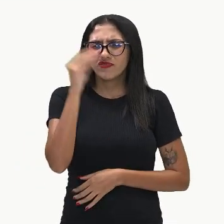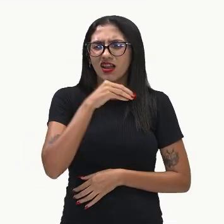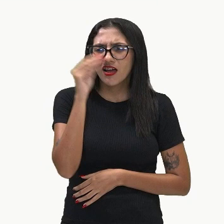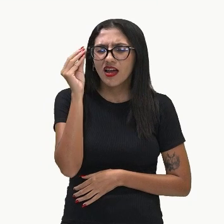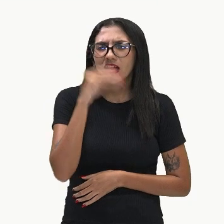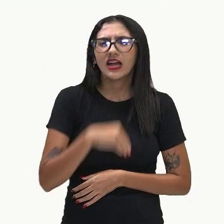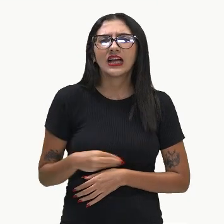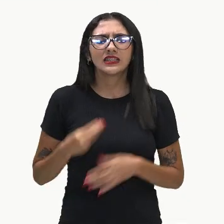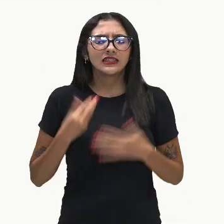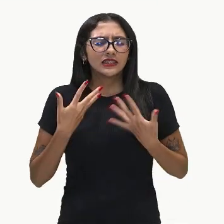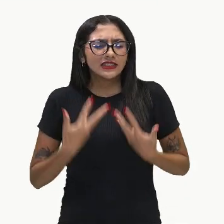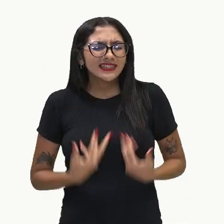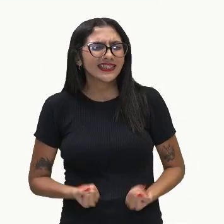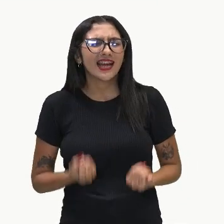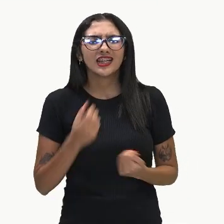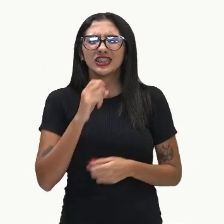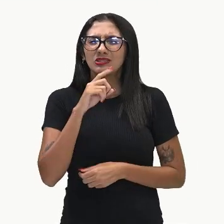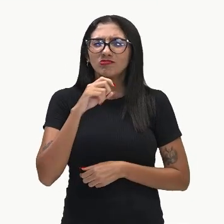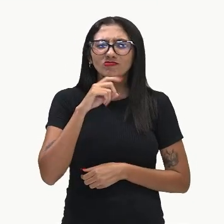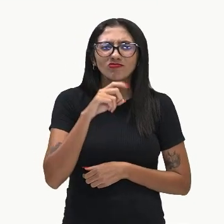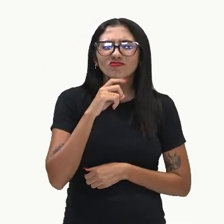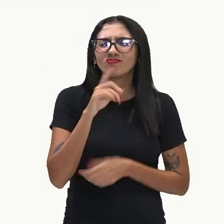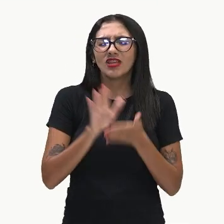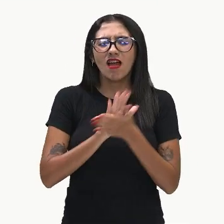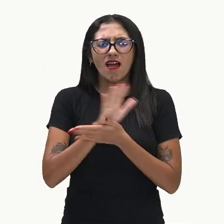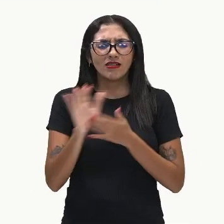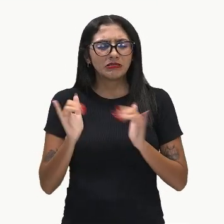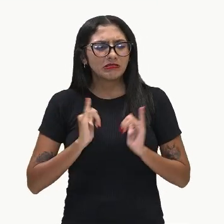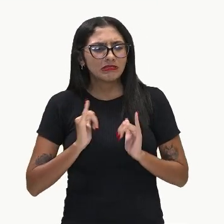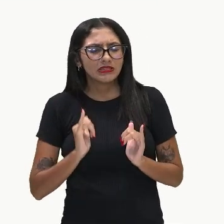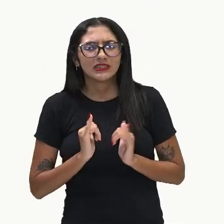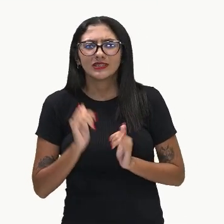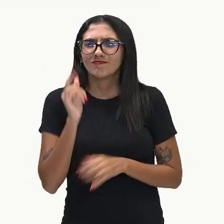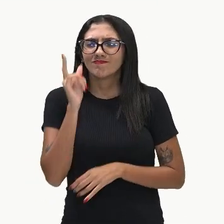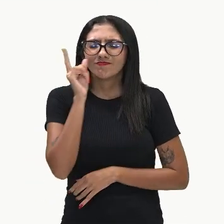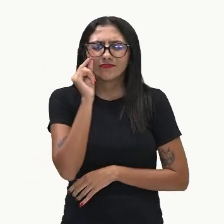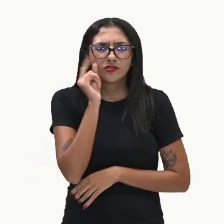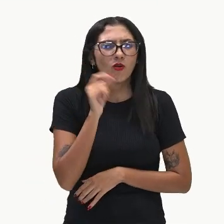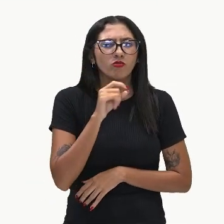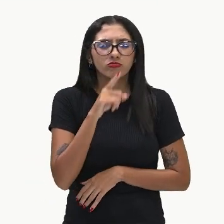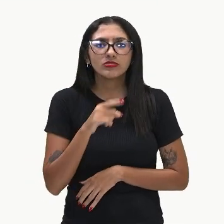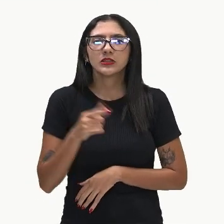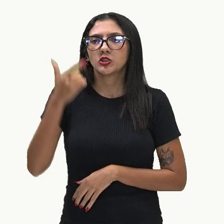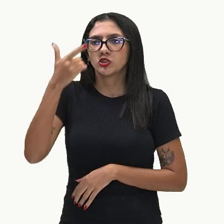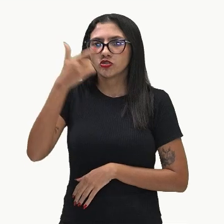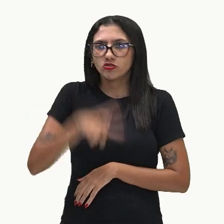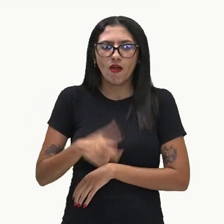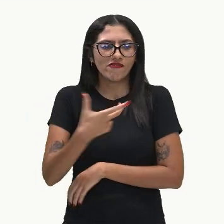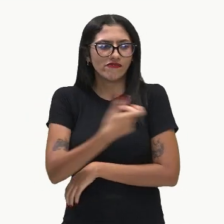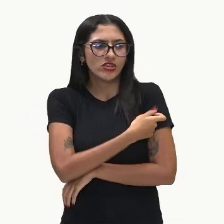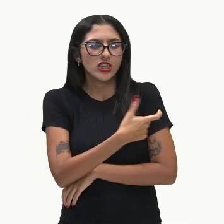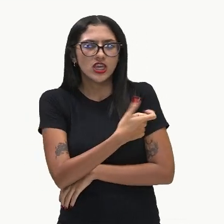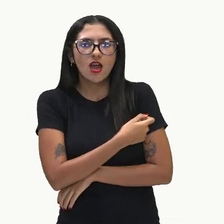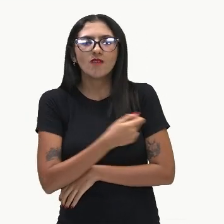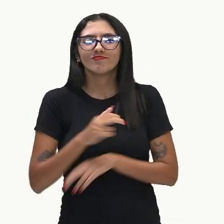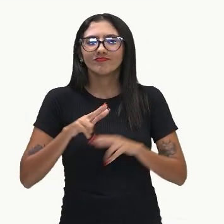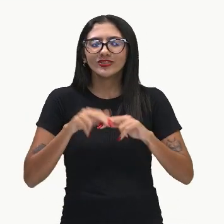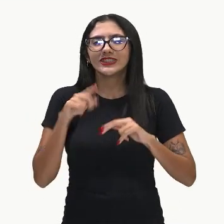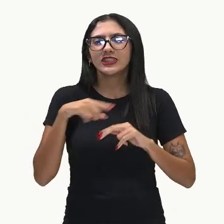consegue correr, não consegue pular, não consegue levantar peso e aí você volta de novo. Então você cria